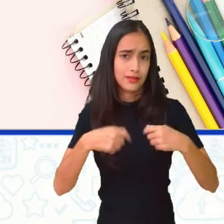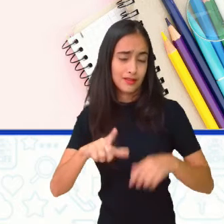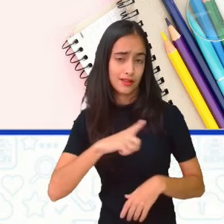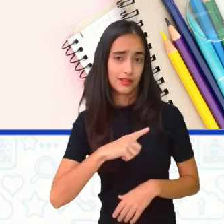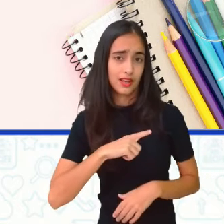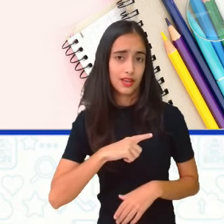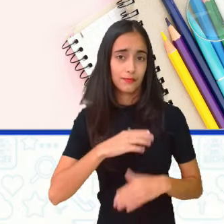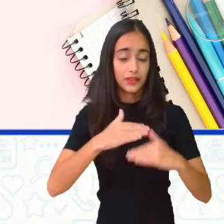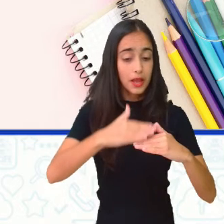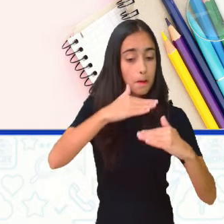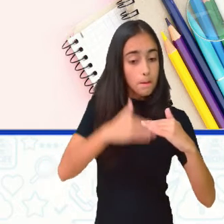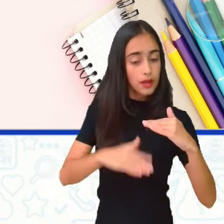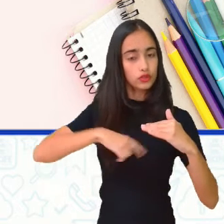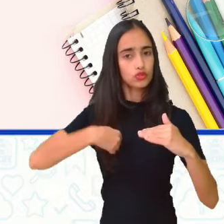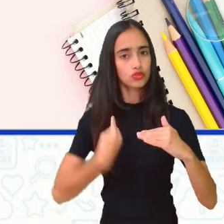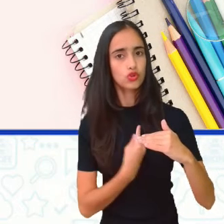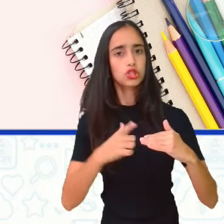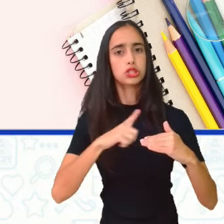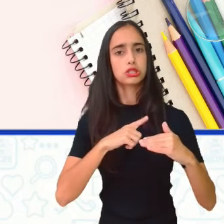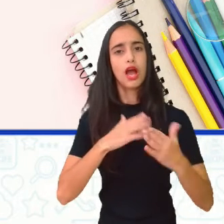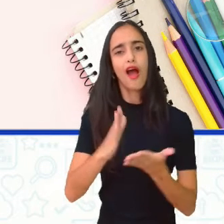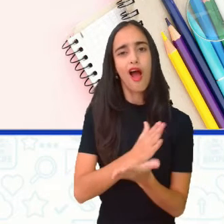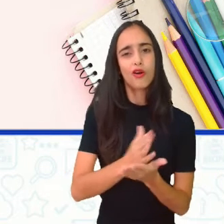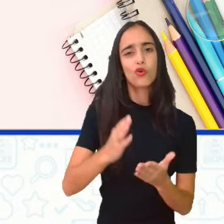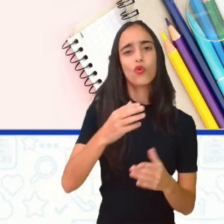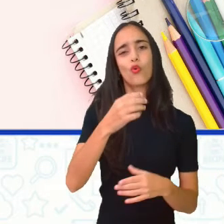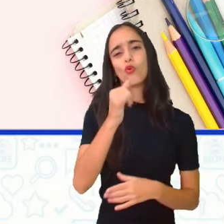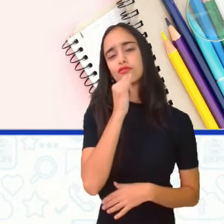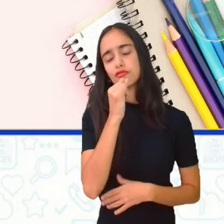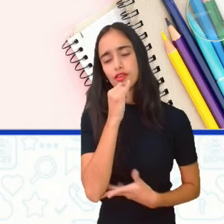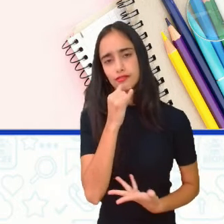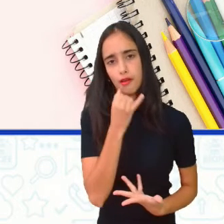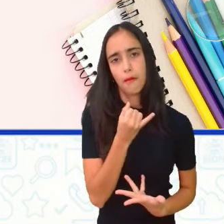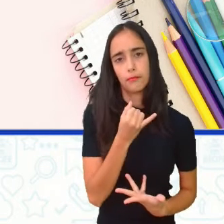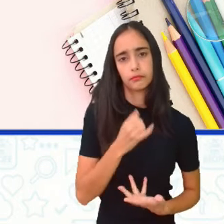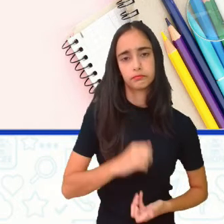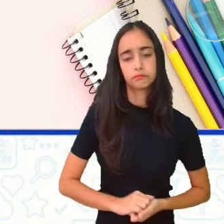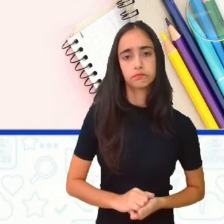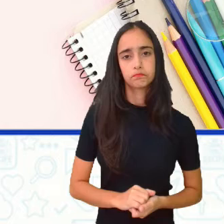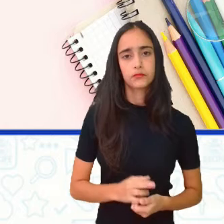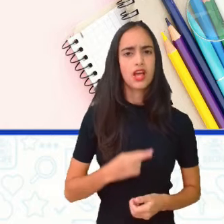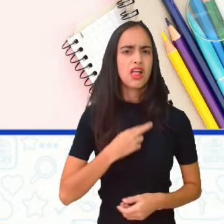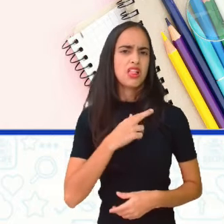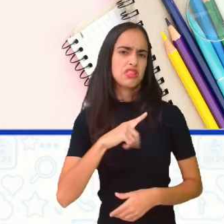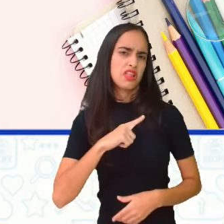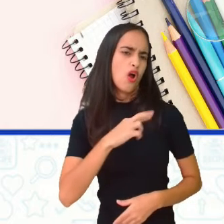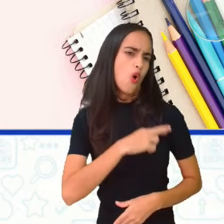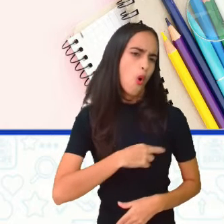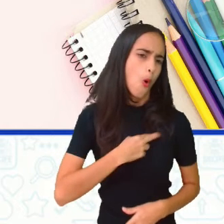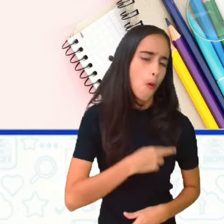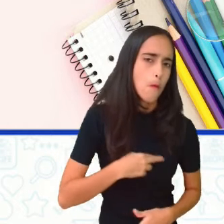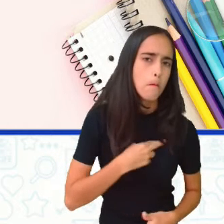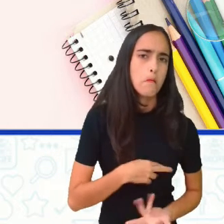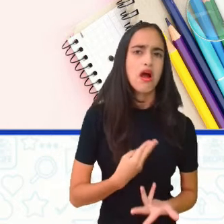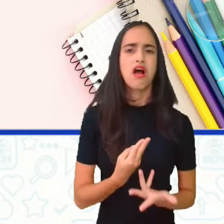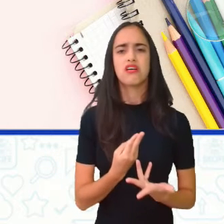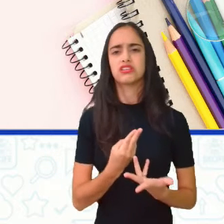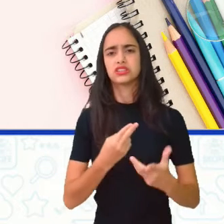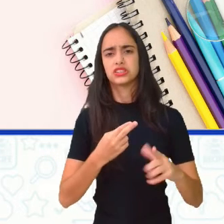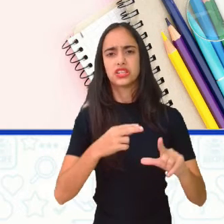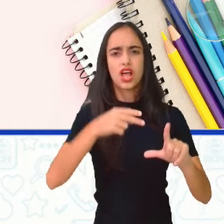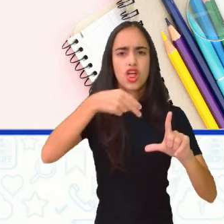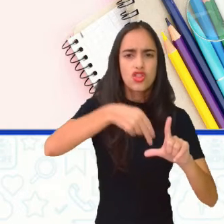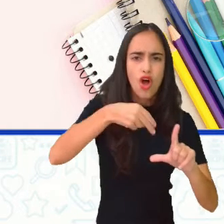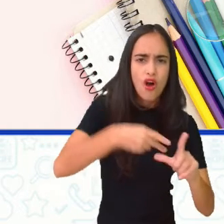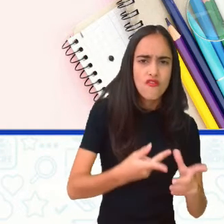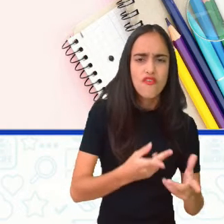alguns exemplos dos gêneros textuais narrativos. Então, romance, novela, crônica, contos